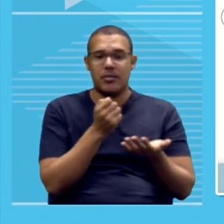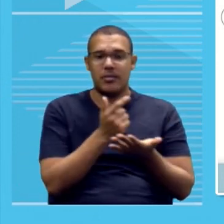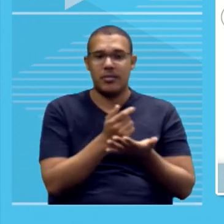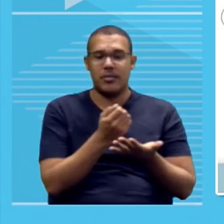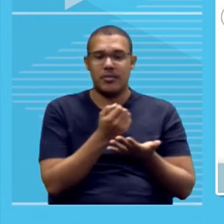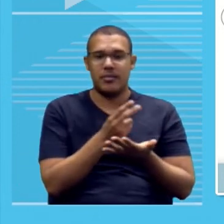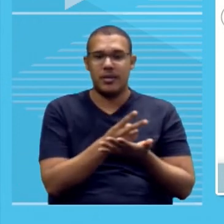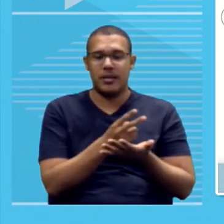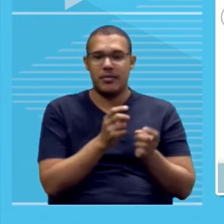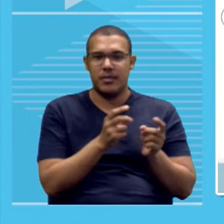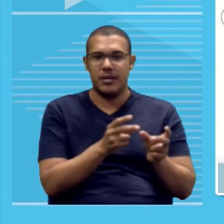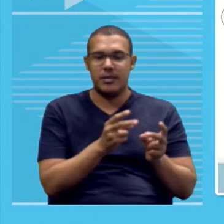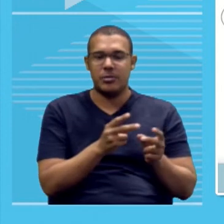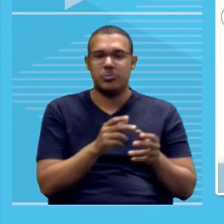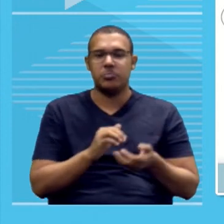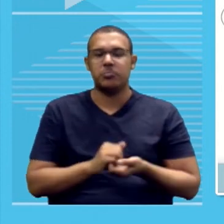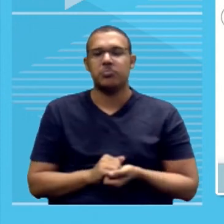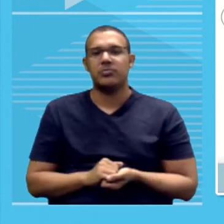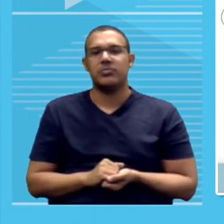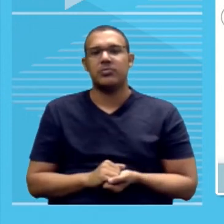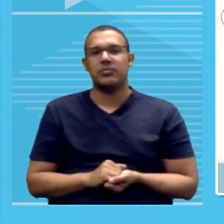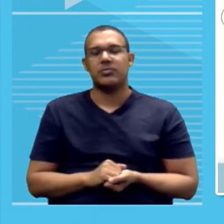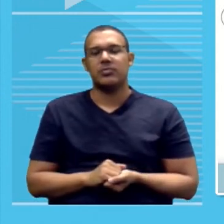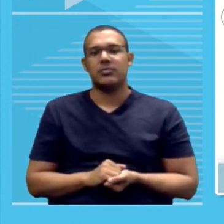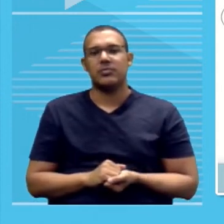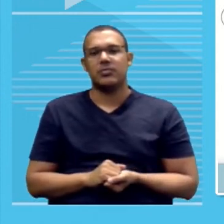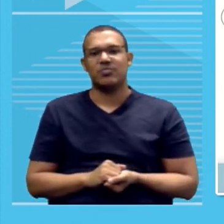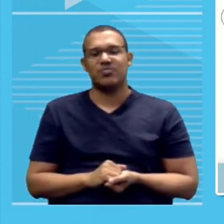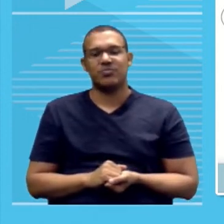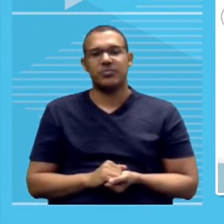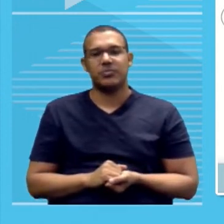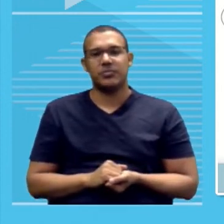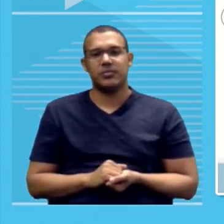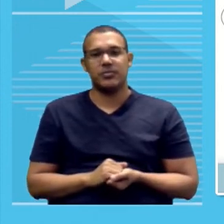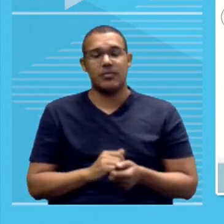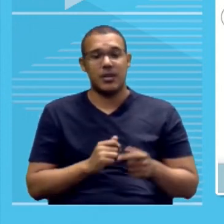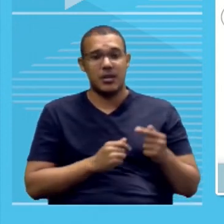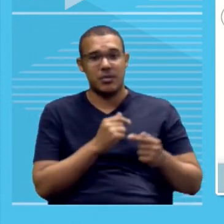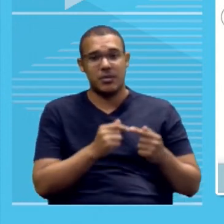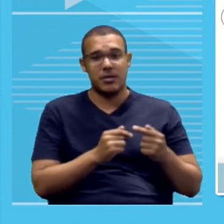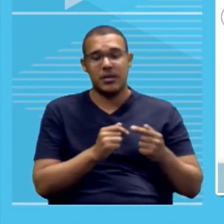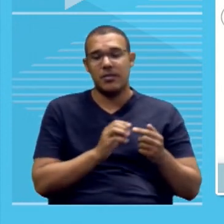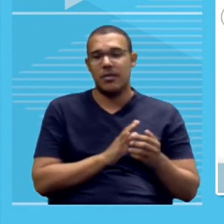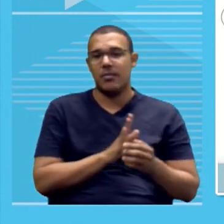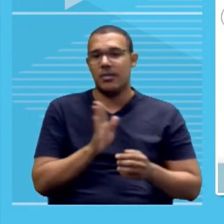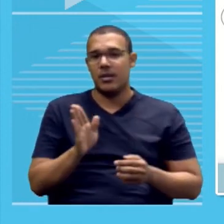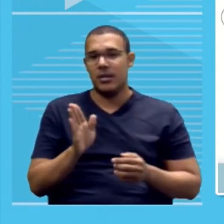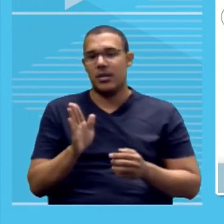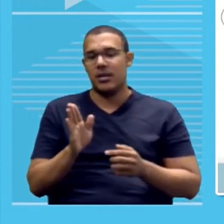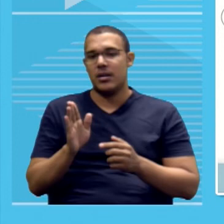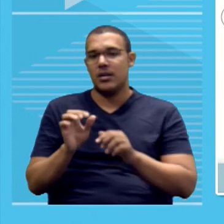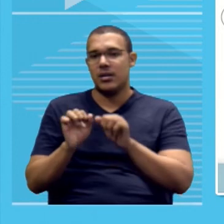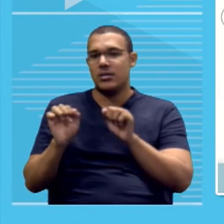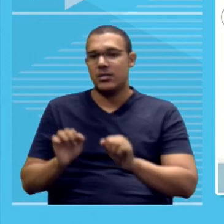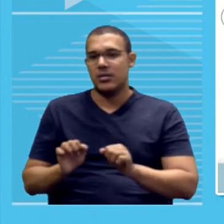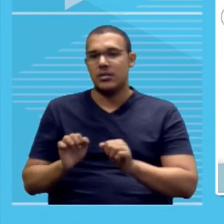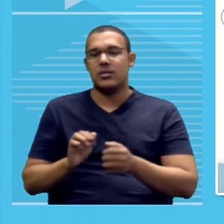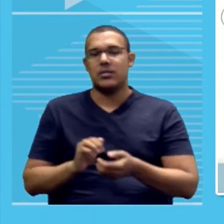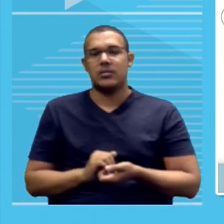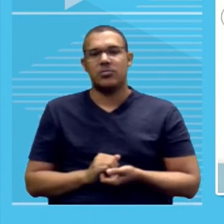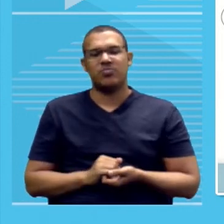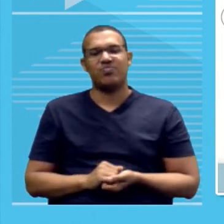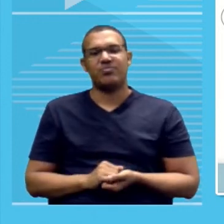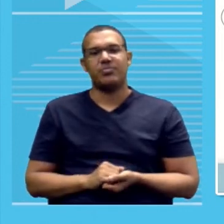ele está lá produzindo a sua energia elétrica e vai jogar para um sistema. Ele precisa de alguém para consumir aquilo ali. Senão não